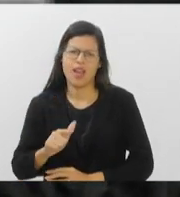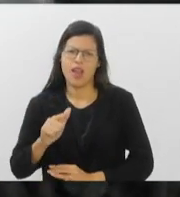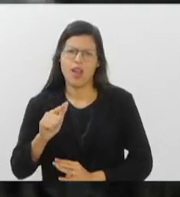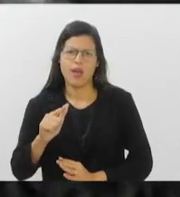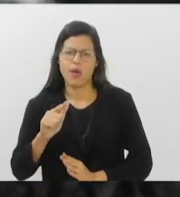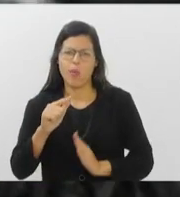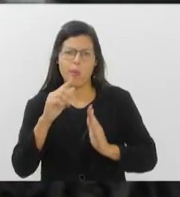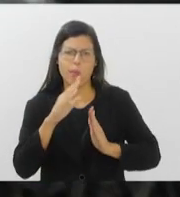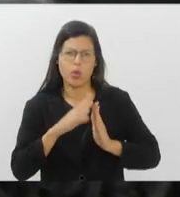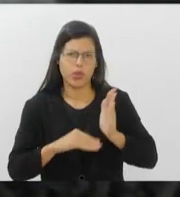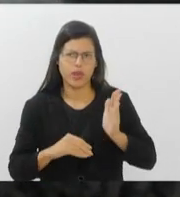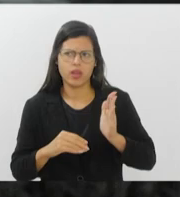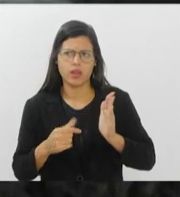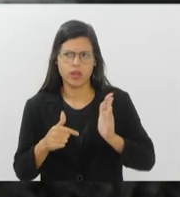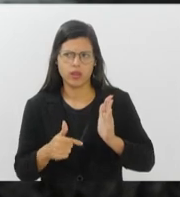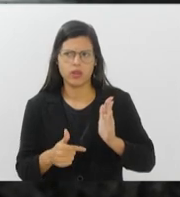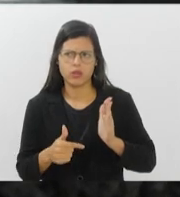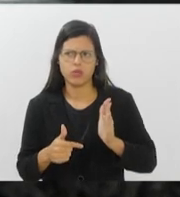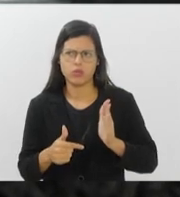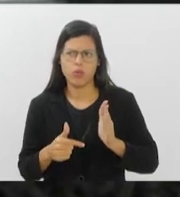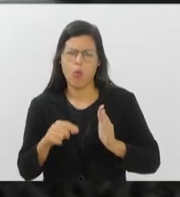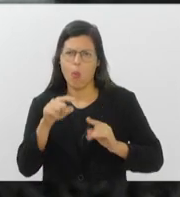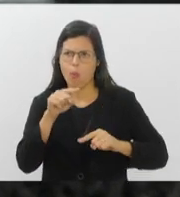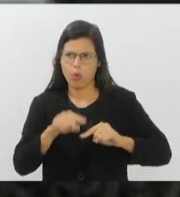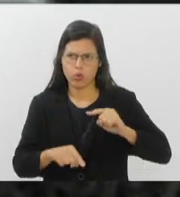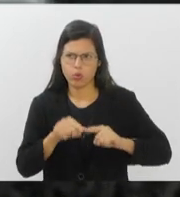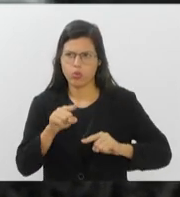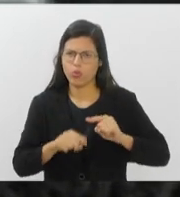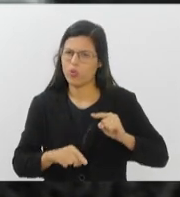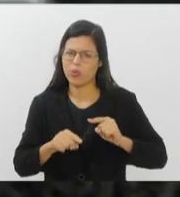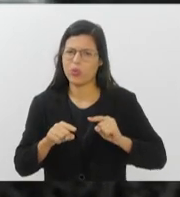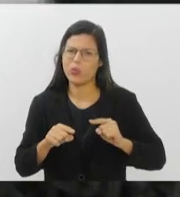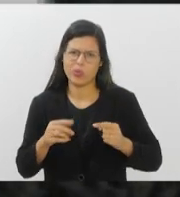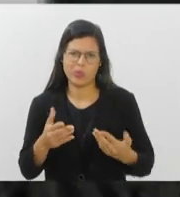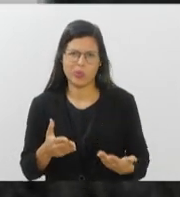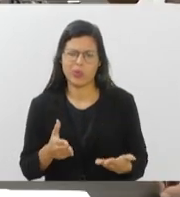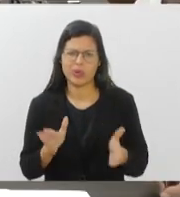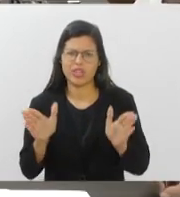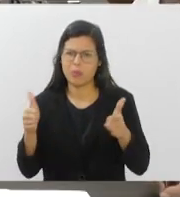ou produto bem específico, não os acessórios.